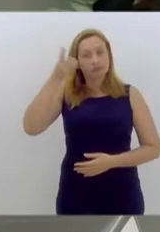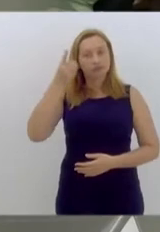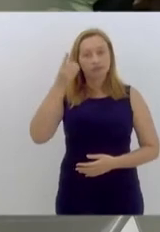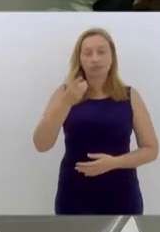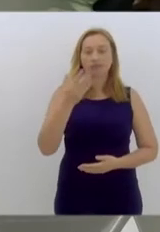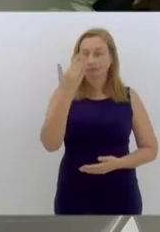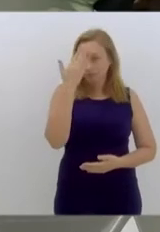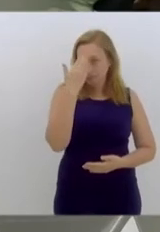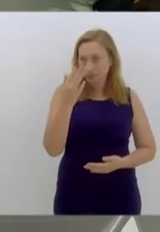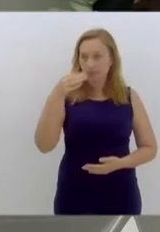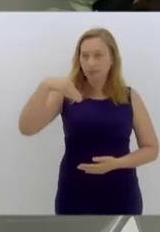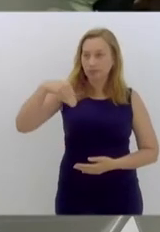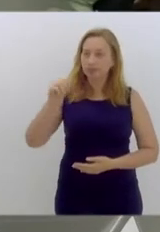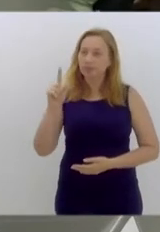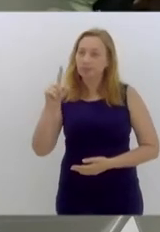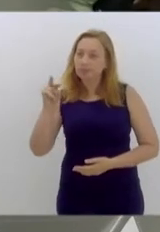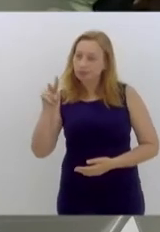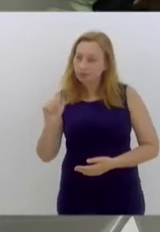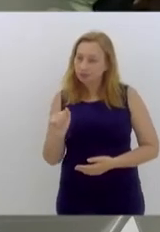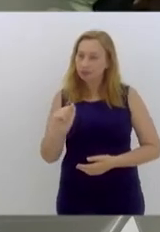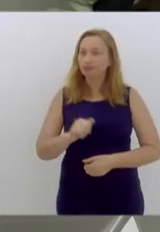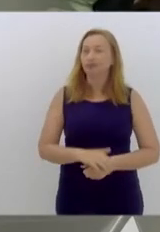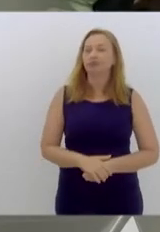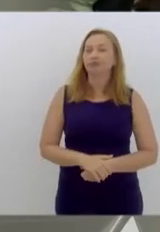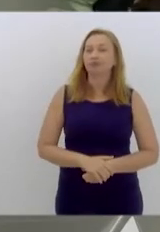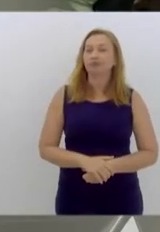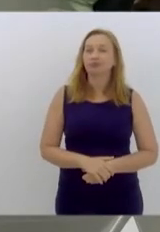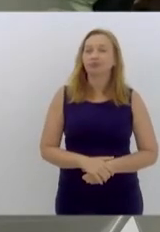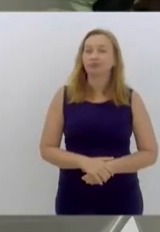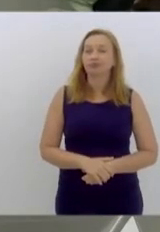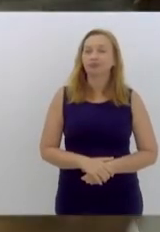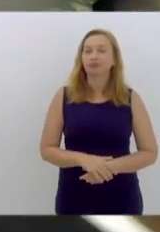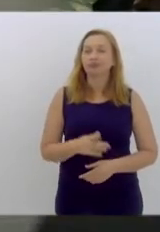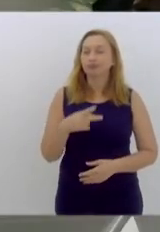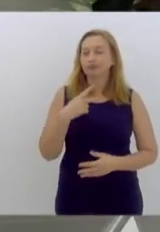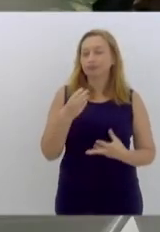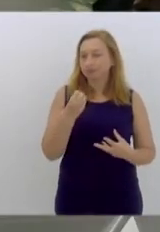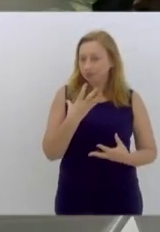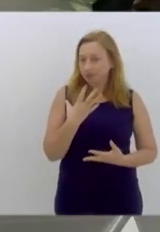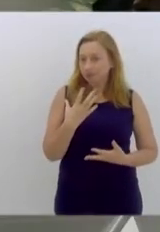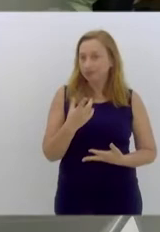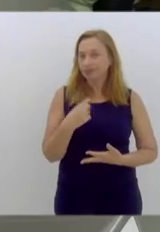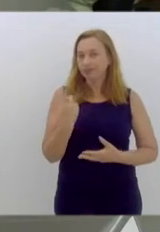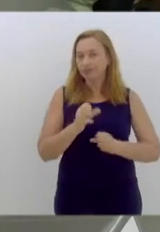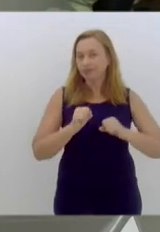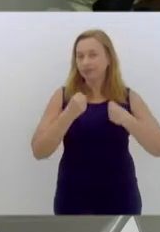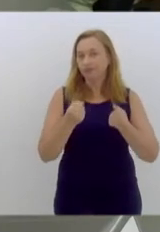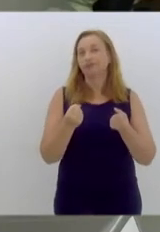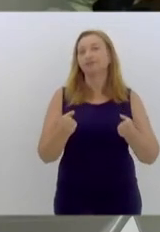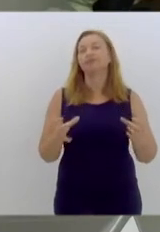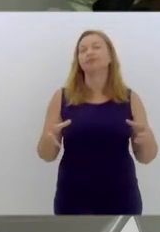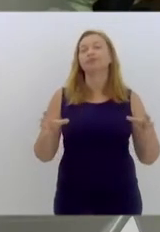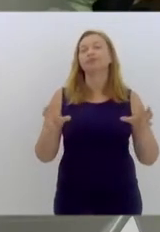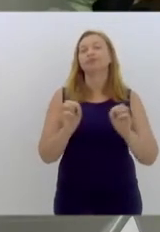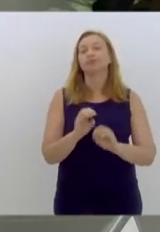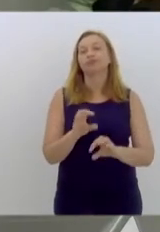a contribuição de Vossa Senhoria contempla muitos de nós que estamos dedicados à educação do Estado do Rio de